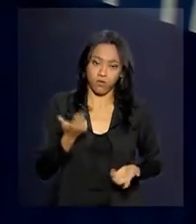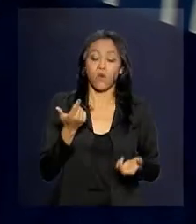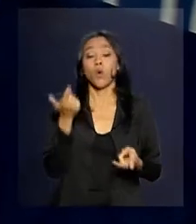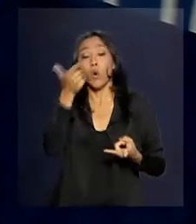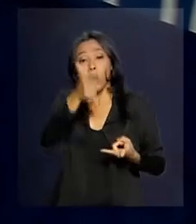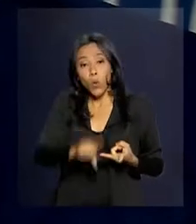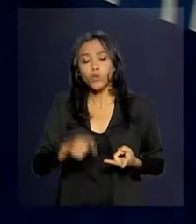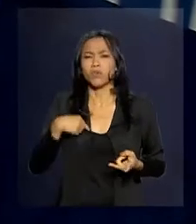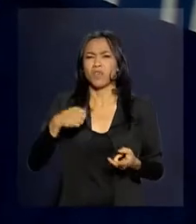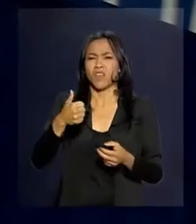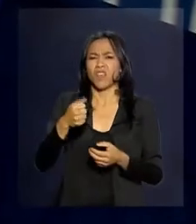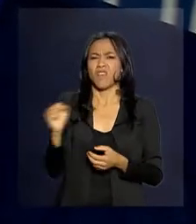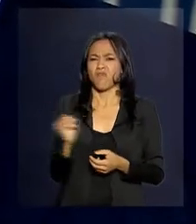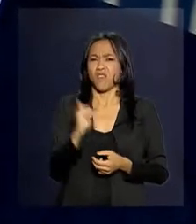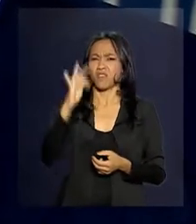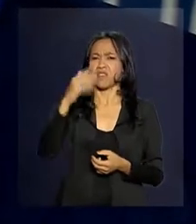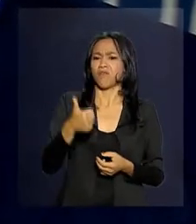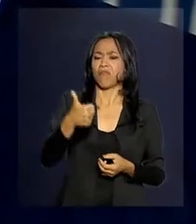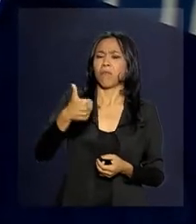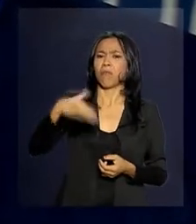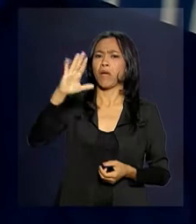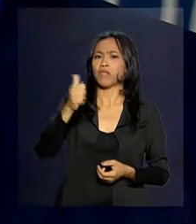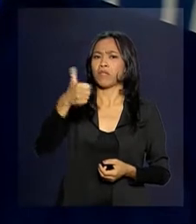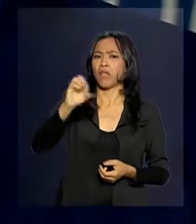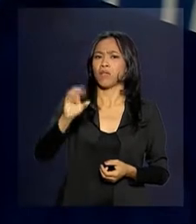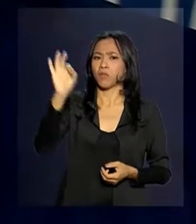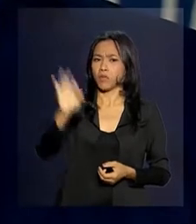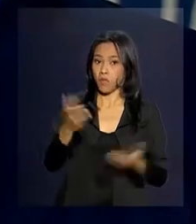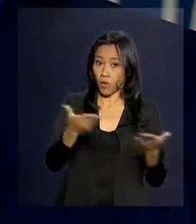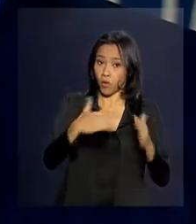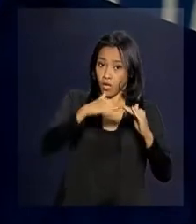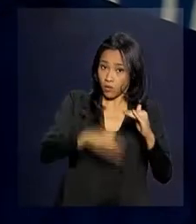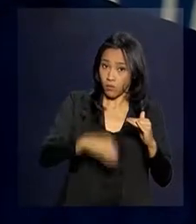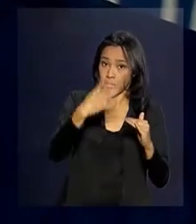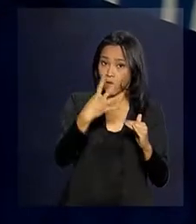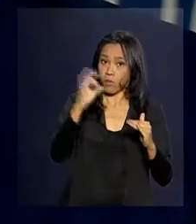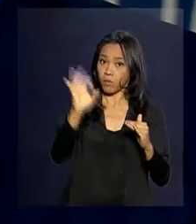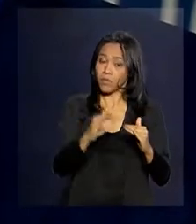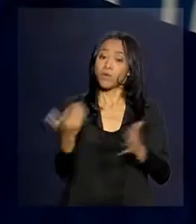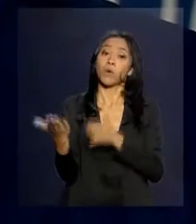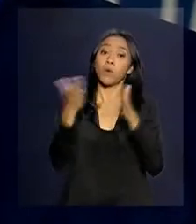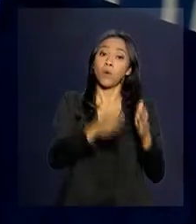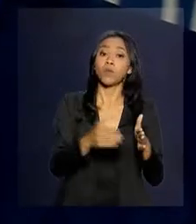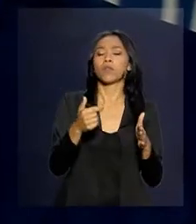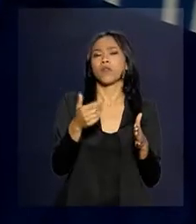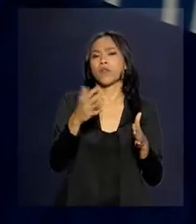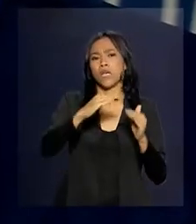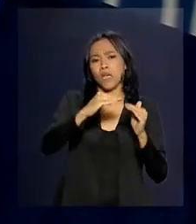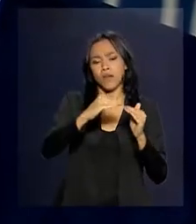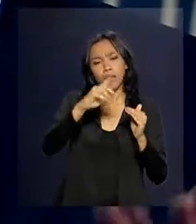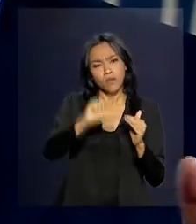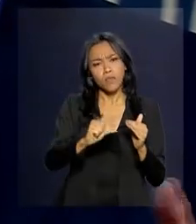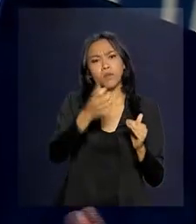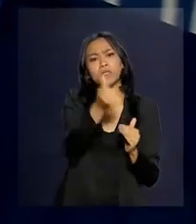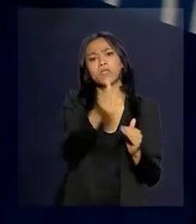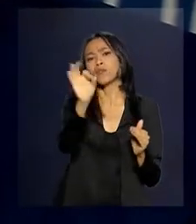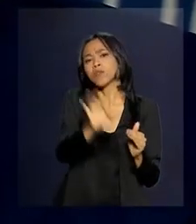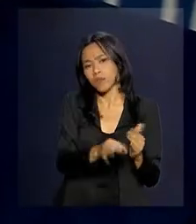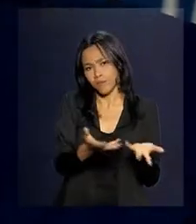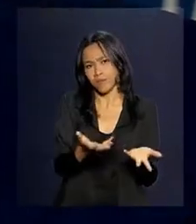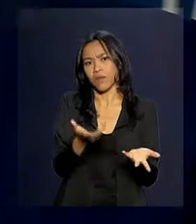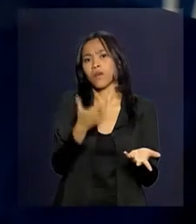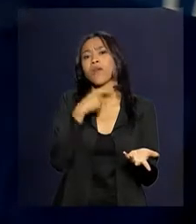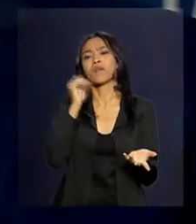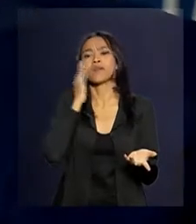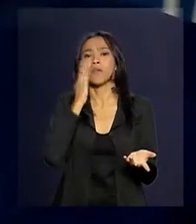inflação de mais 10% reduzimos para menos de 4% pegamos uns 14.25 reduzimos para 6 6 por cento eu quero ver quem é